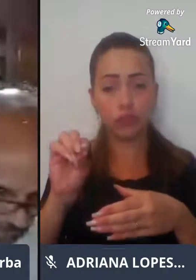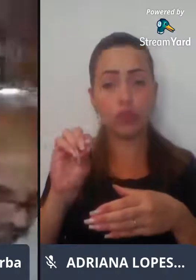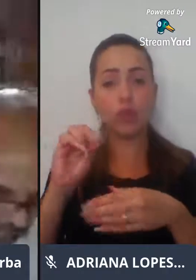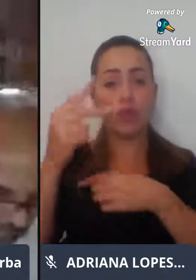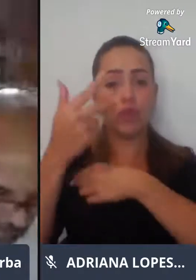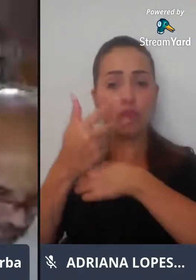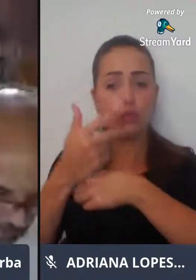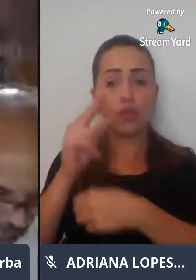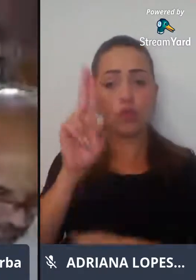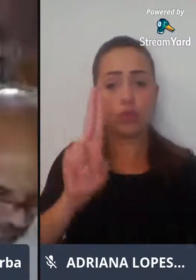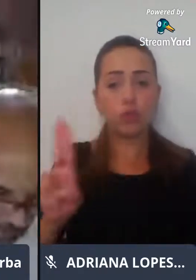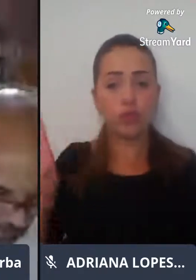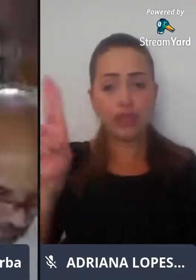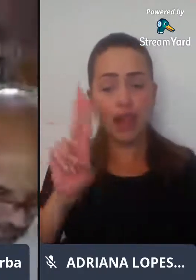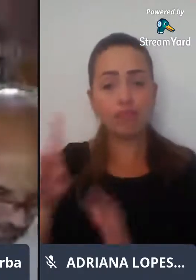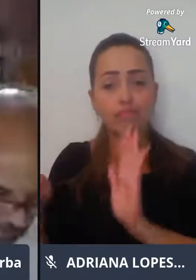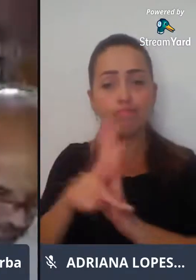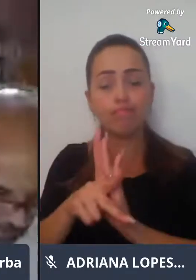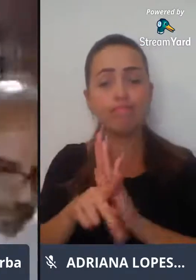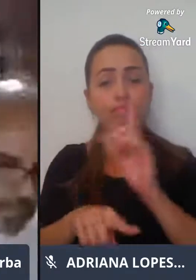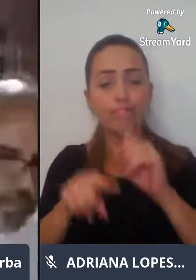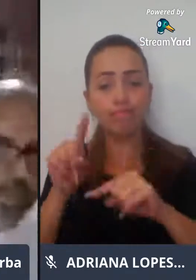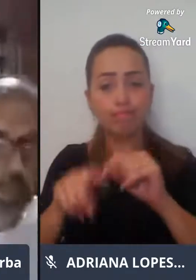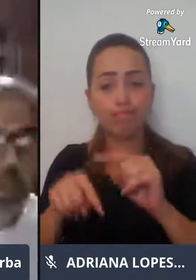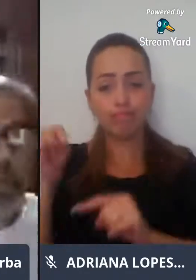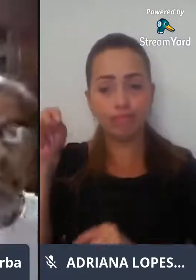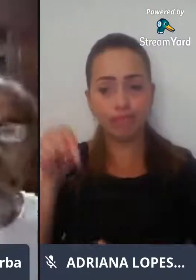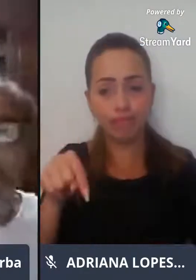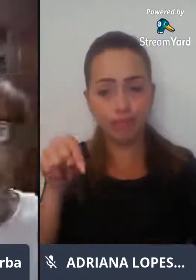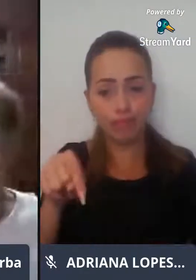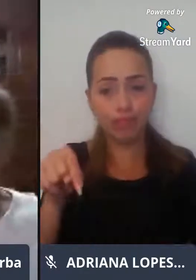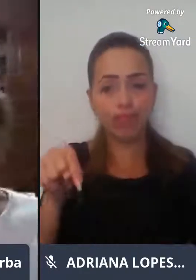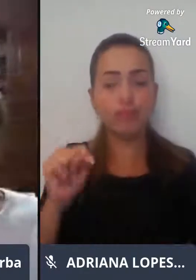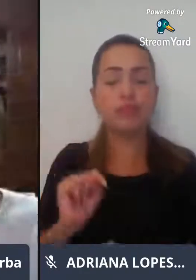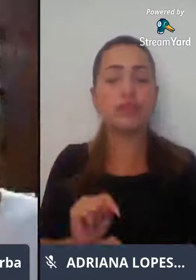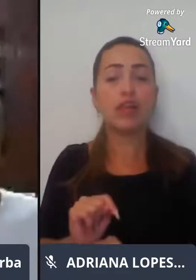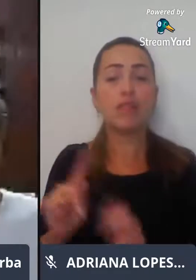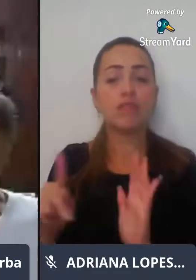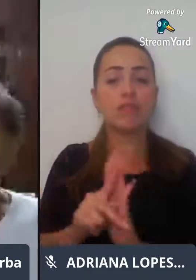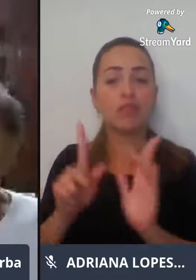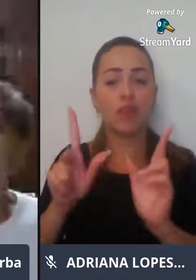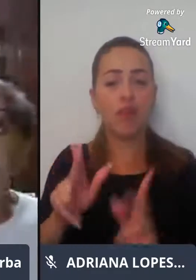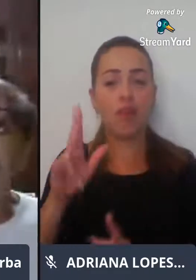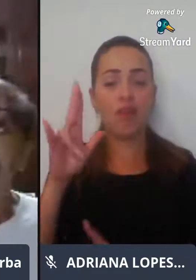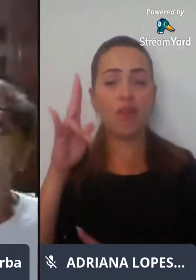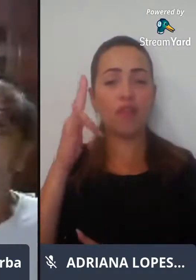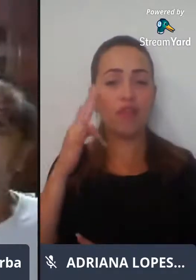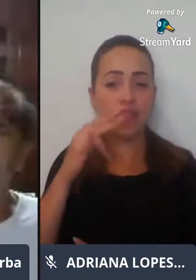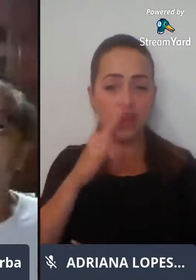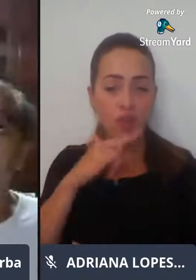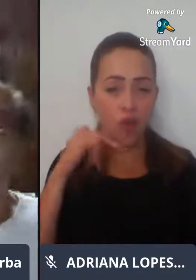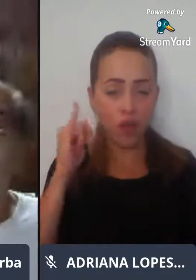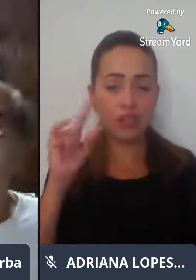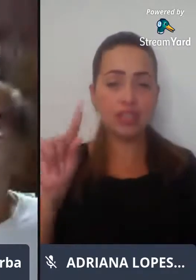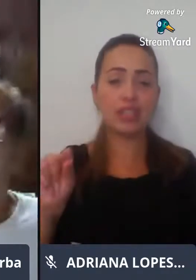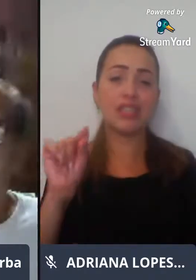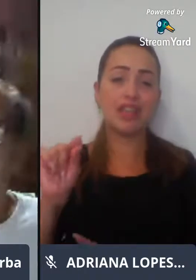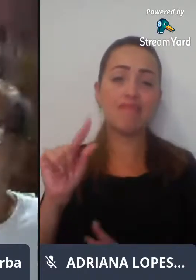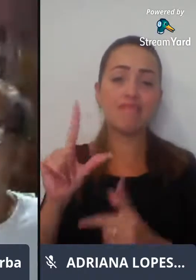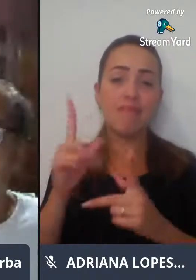utilizado como uma ferramenta no sentido de Vygotsky, né, como uma mediação para